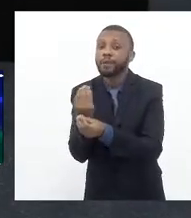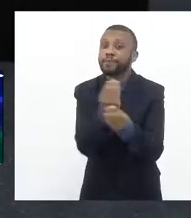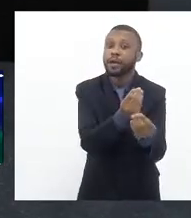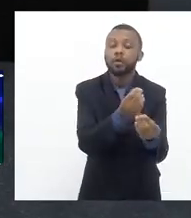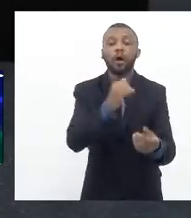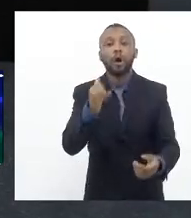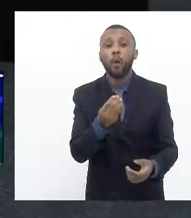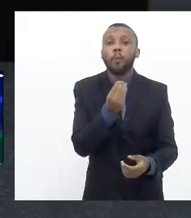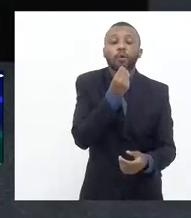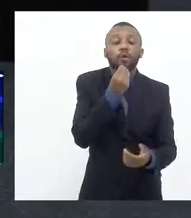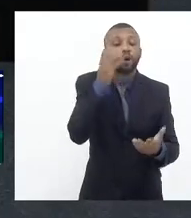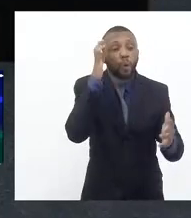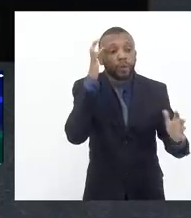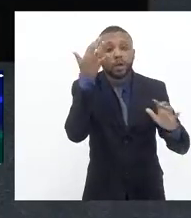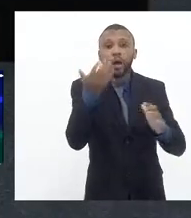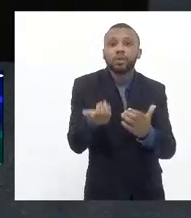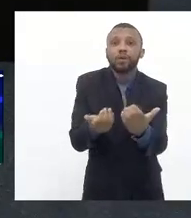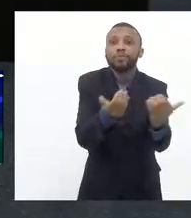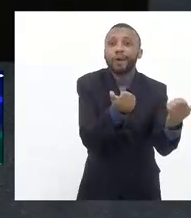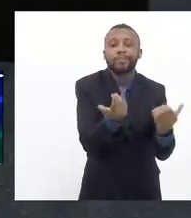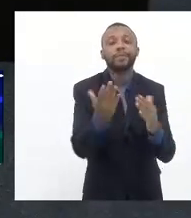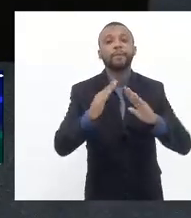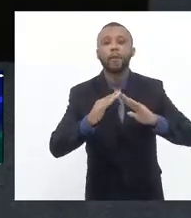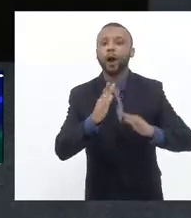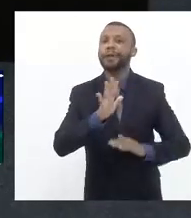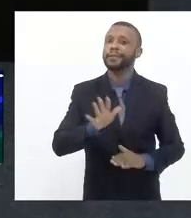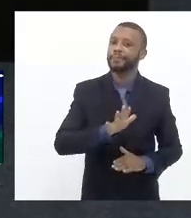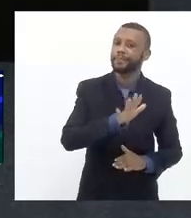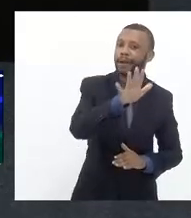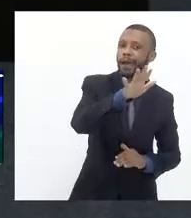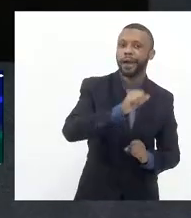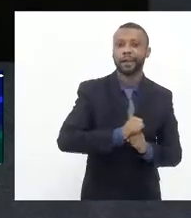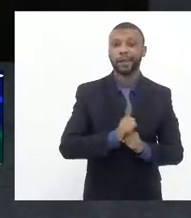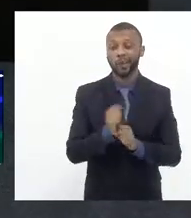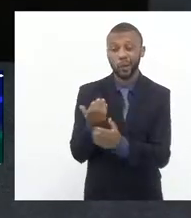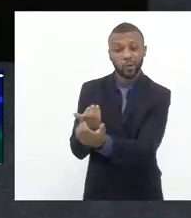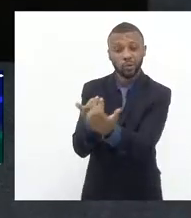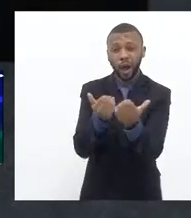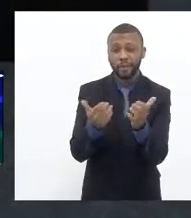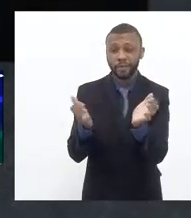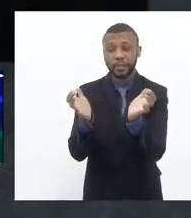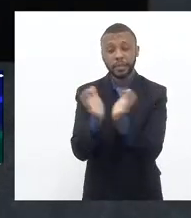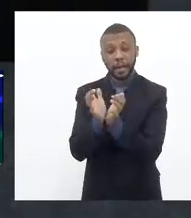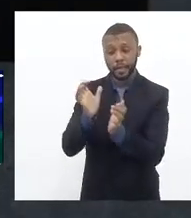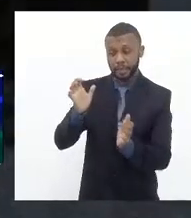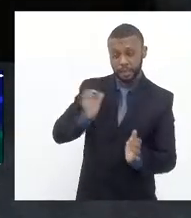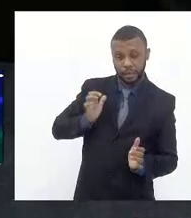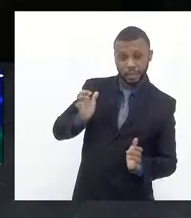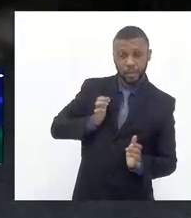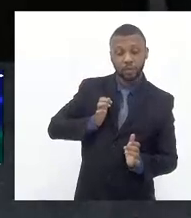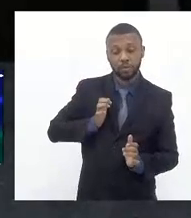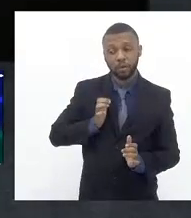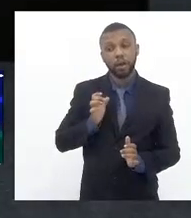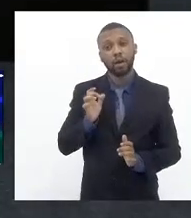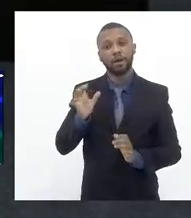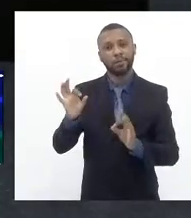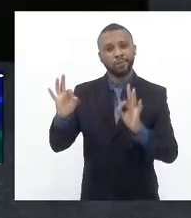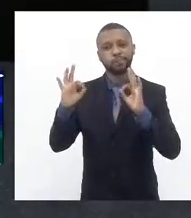jovens, os nossos jovens favelados, os nossos jovens de classe média, de classe alta, precisam,